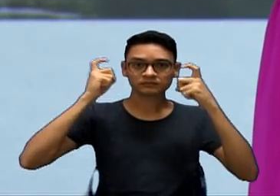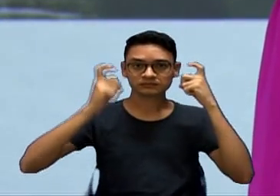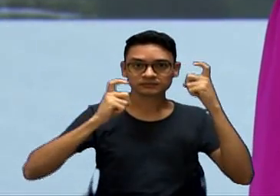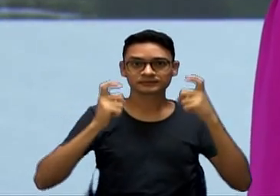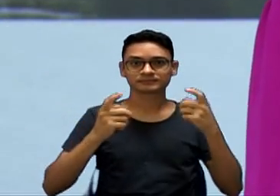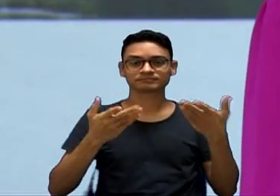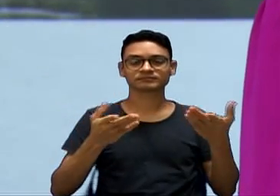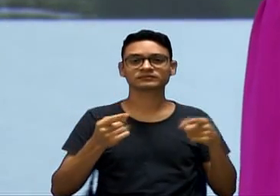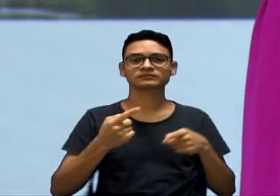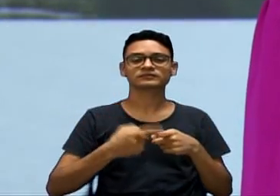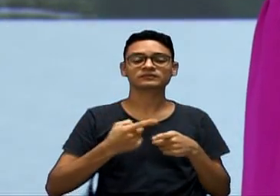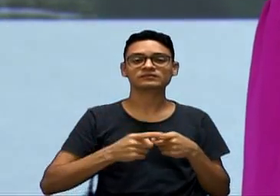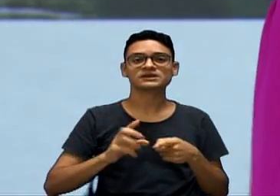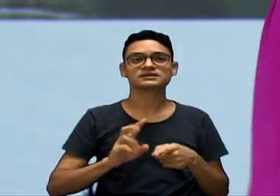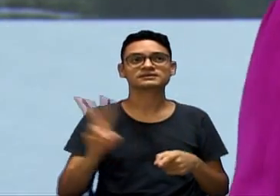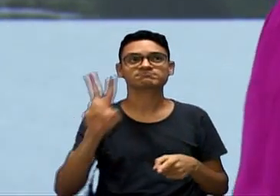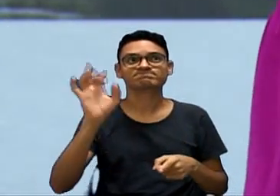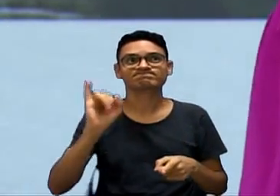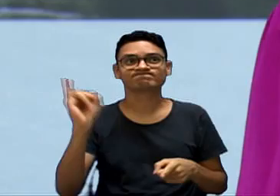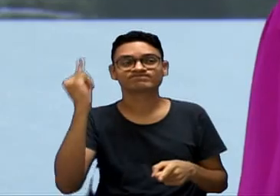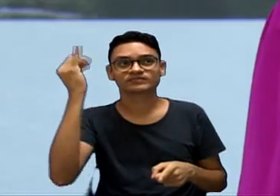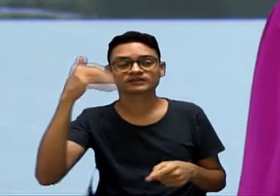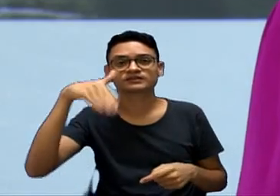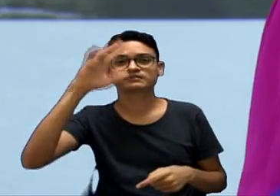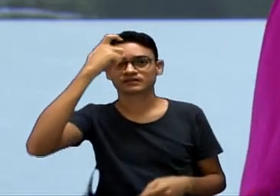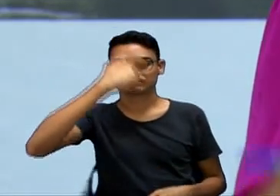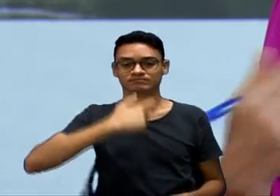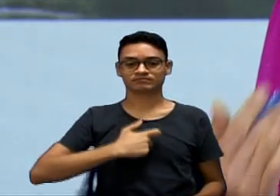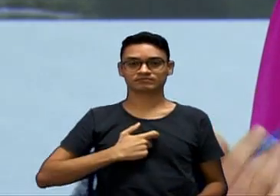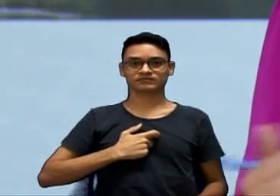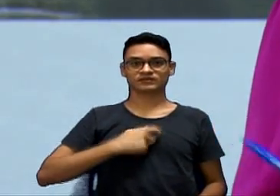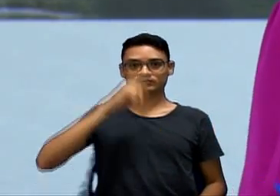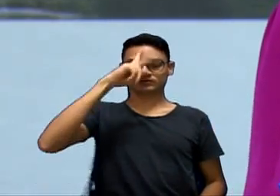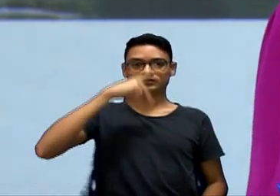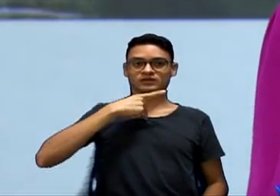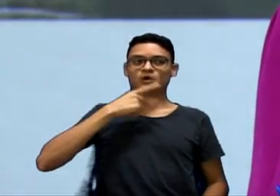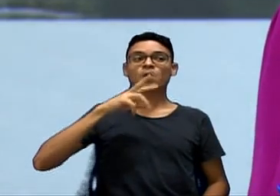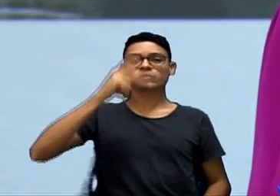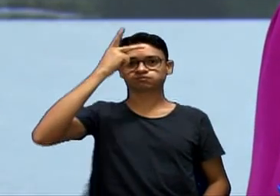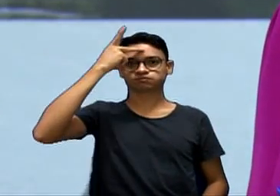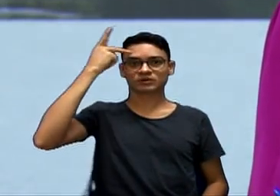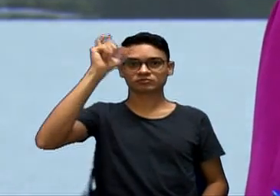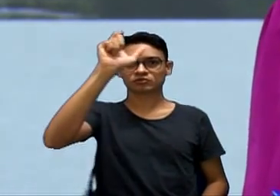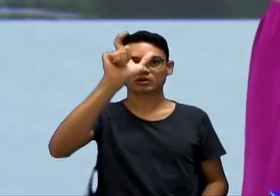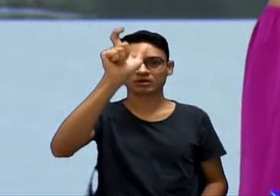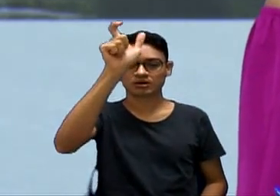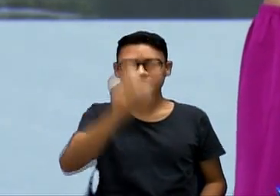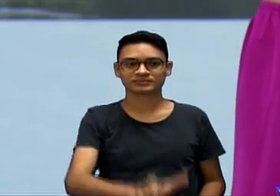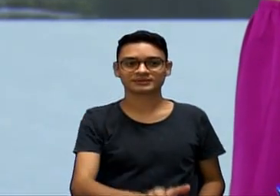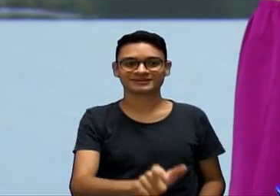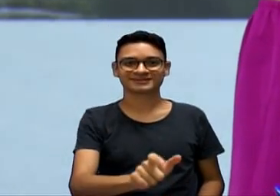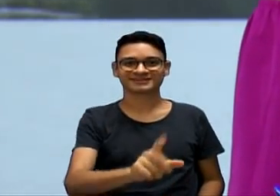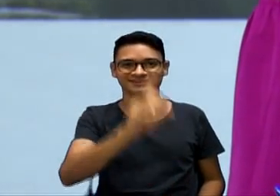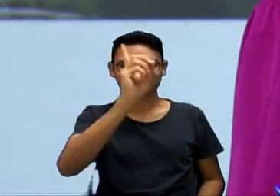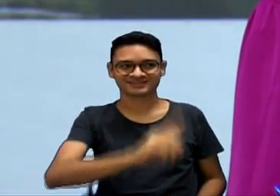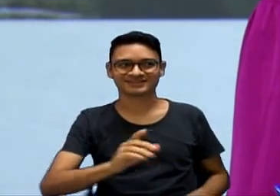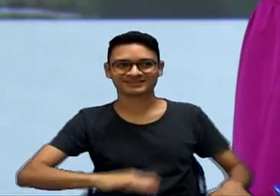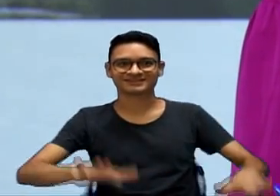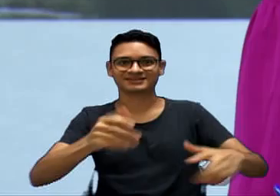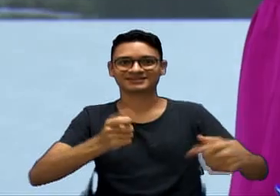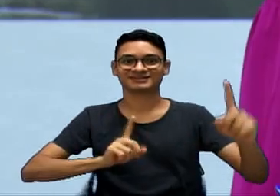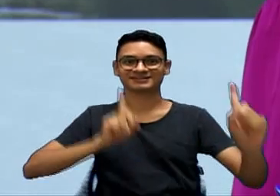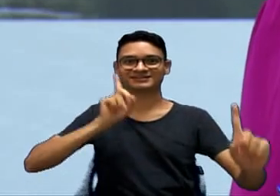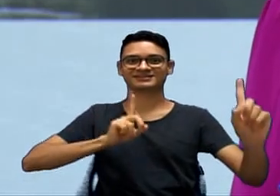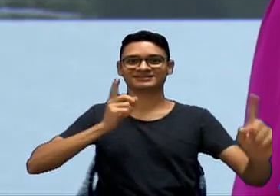dilema. O que vale mais, o meu direito individual ou o direito da coletividade? Quem tem o peso maior nessa